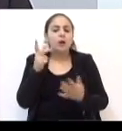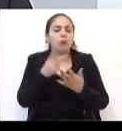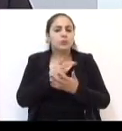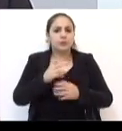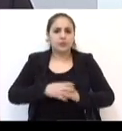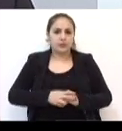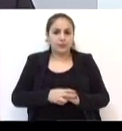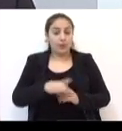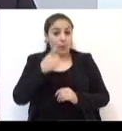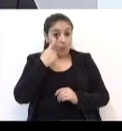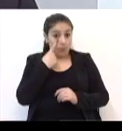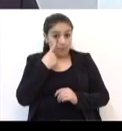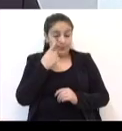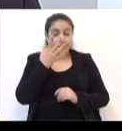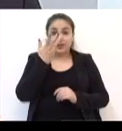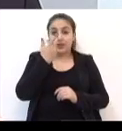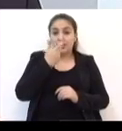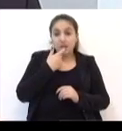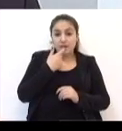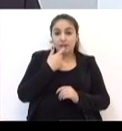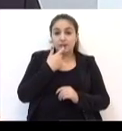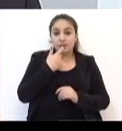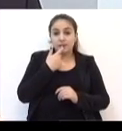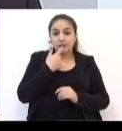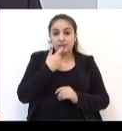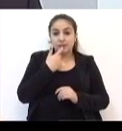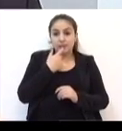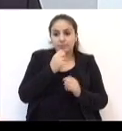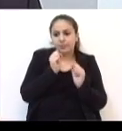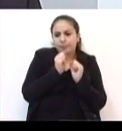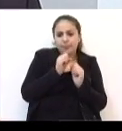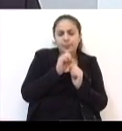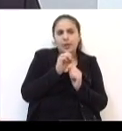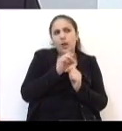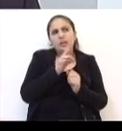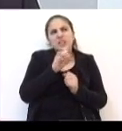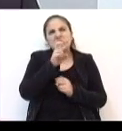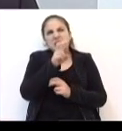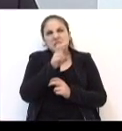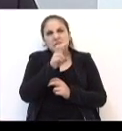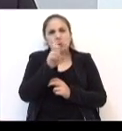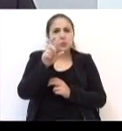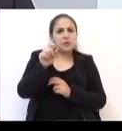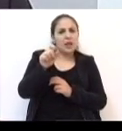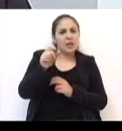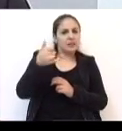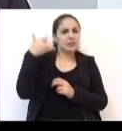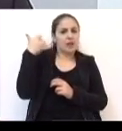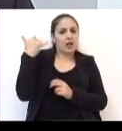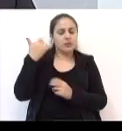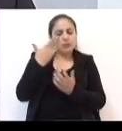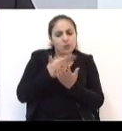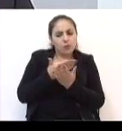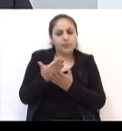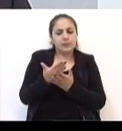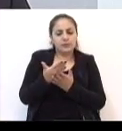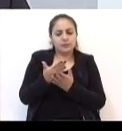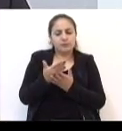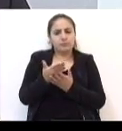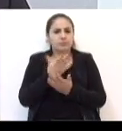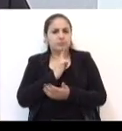ocorrendo. Veja bem, aquela criança esteve conosco há 5, 10 anos até, e de repente começa